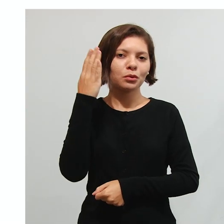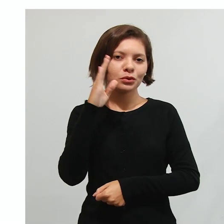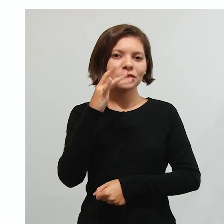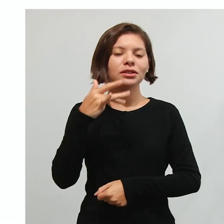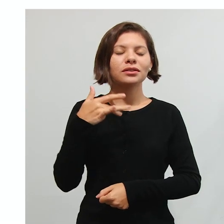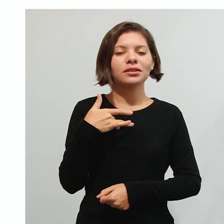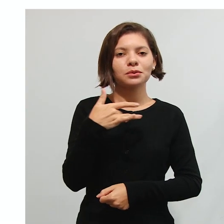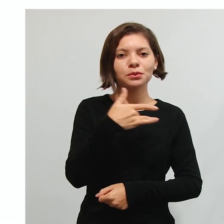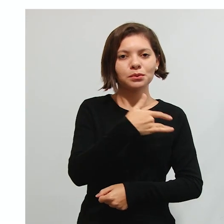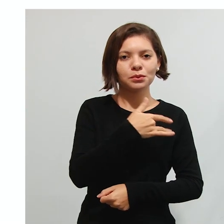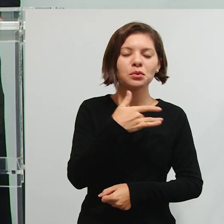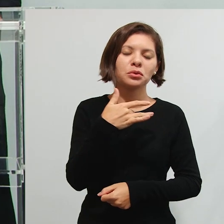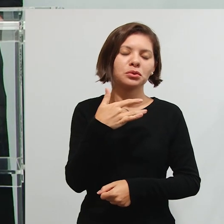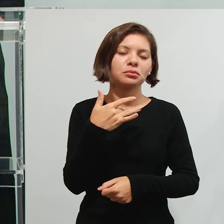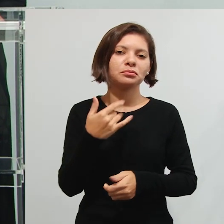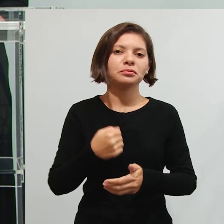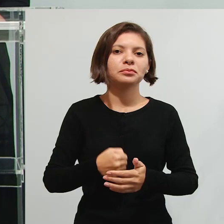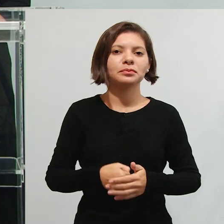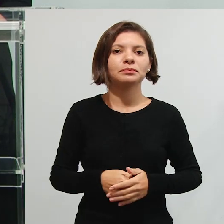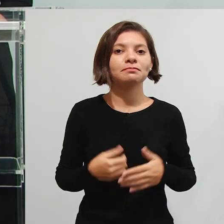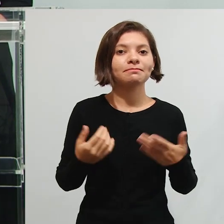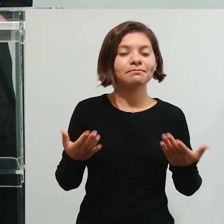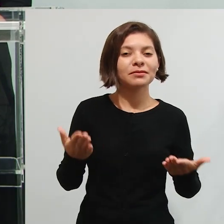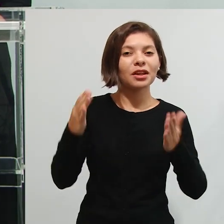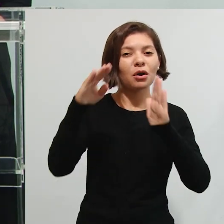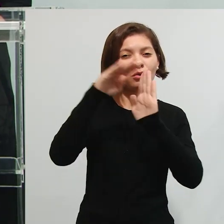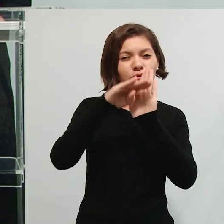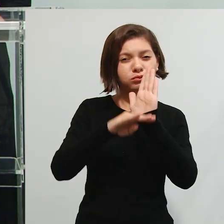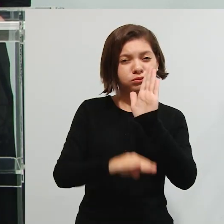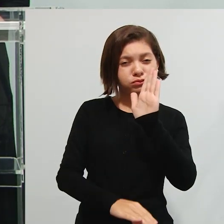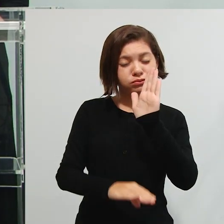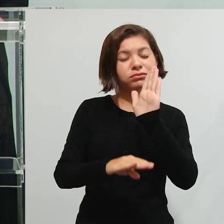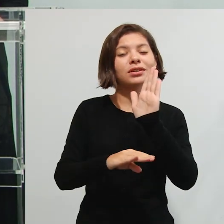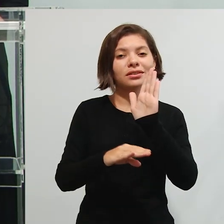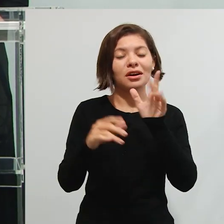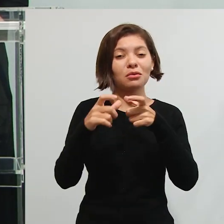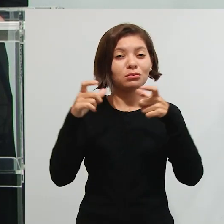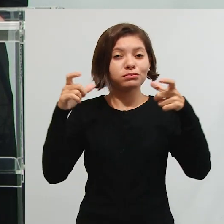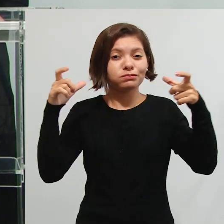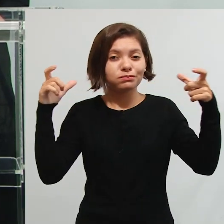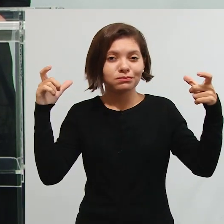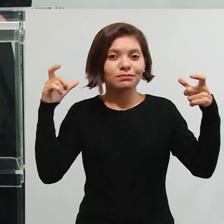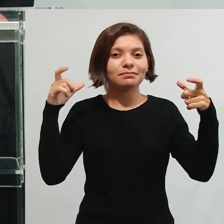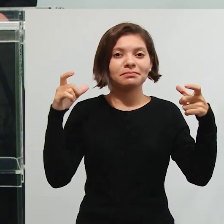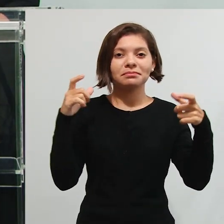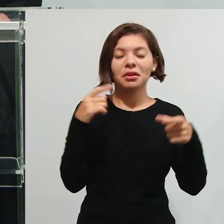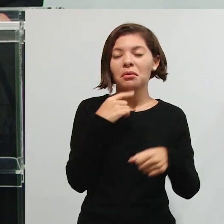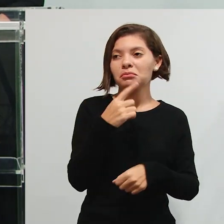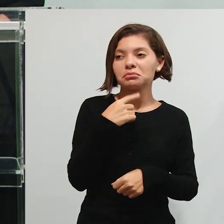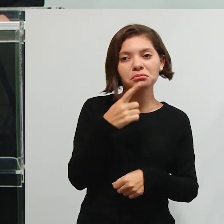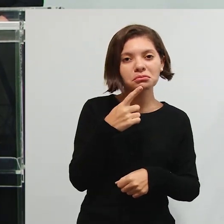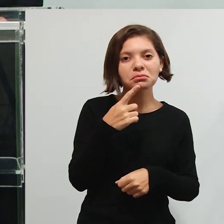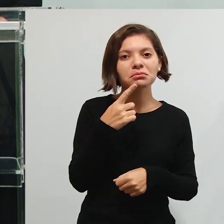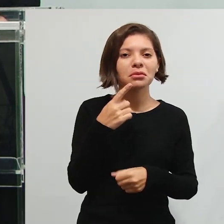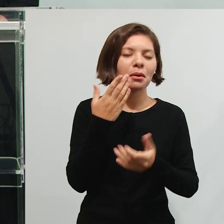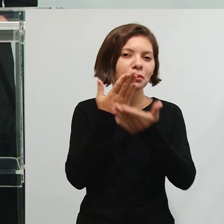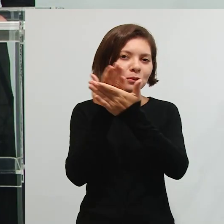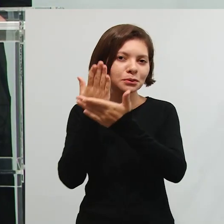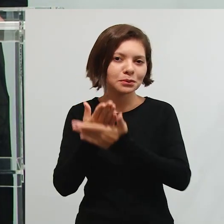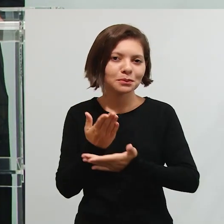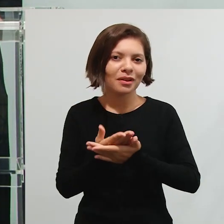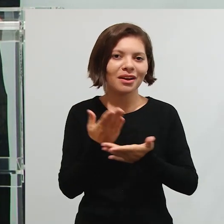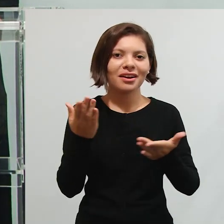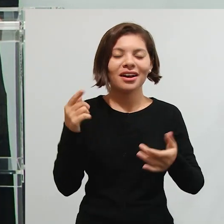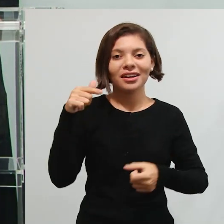de biologia de saúde e tal então esses aí são muitos né E a gente não tem condições de ver todos aqui né a gente